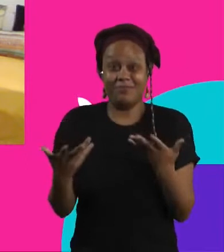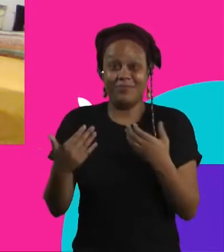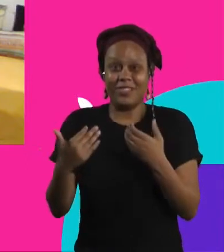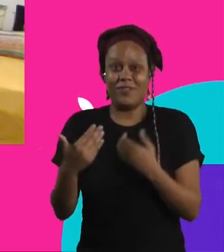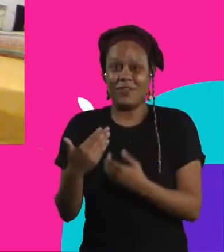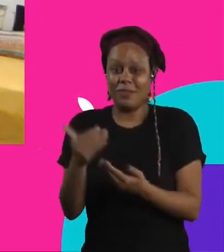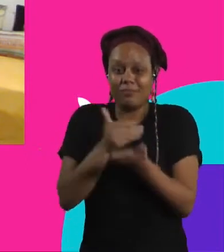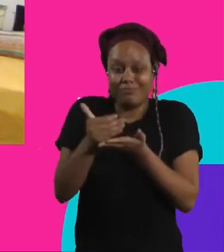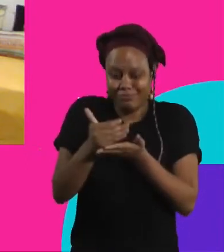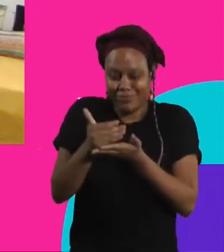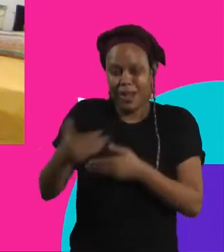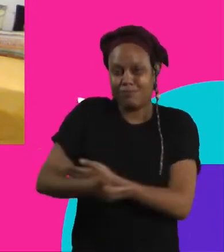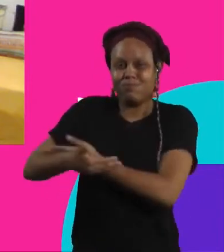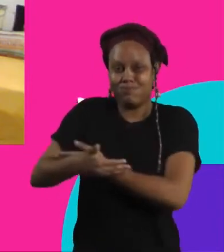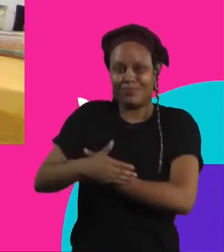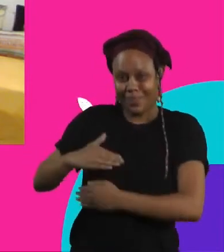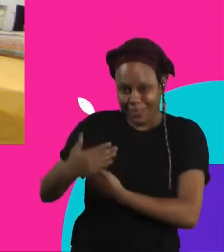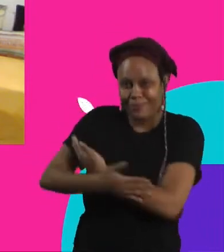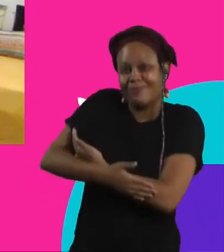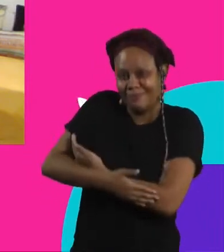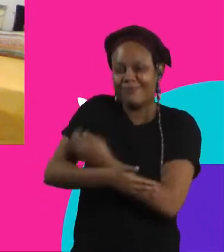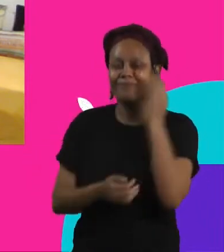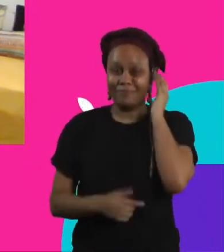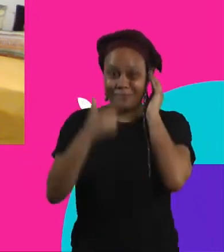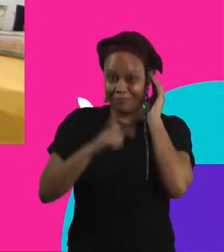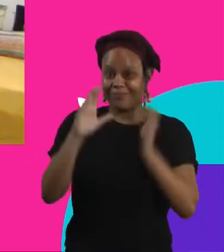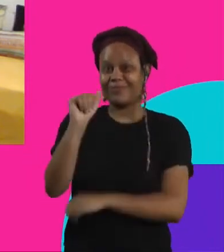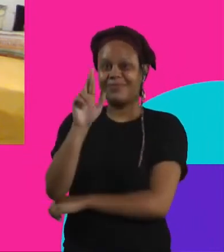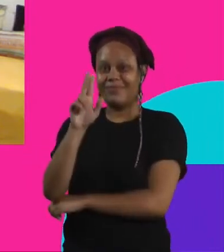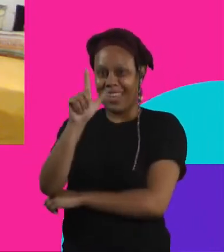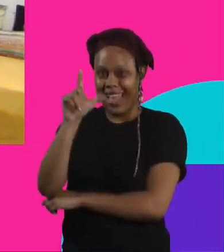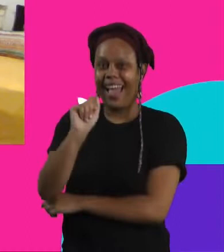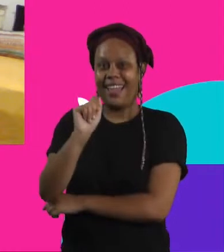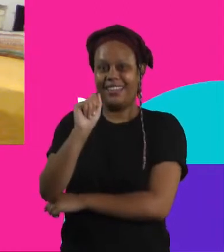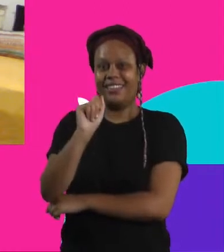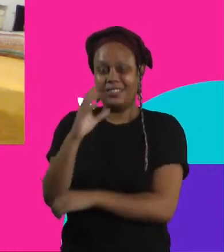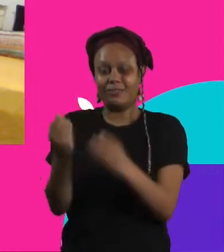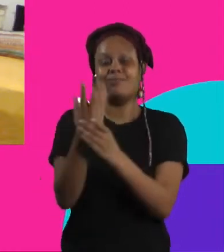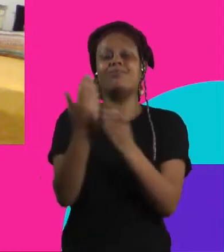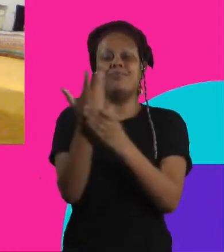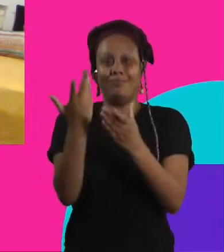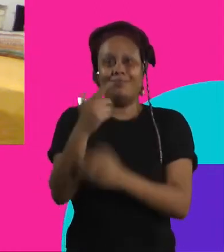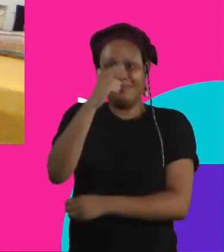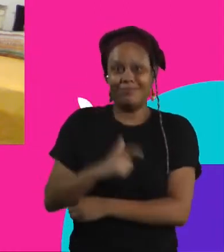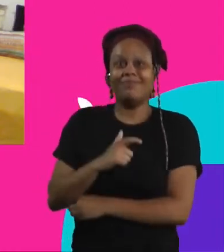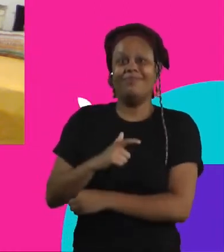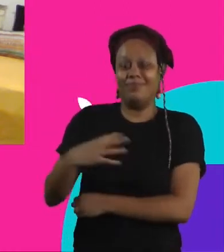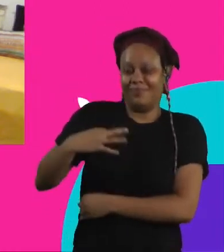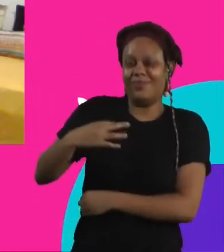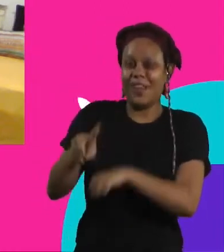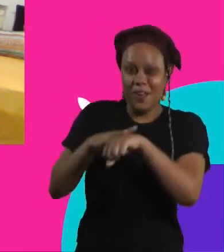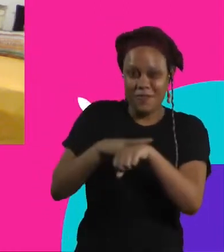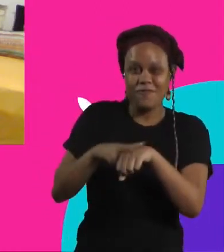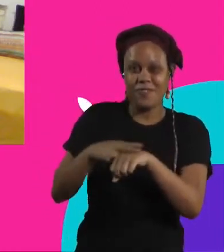tem um bebezinho no meu colo. Meu nome é Carla, sou cofundadora do programa, estou aqui com uma blusa verde, com o Ícaro no colo, que